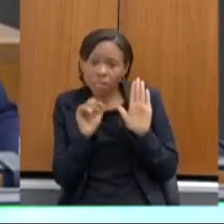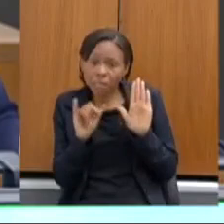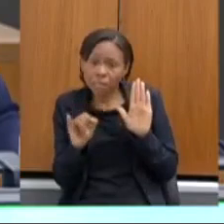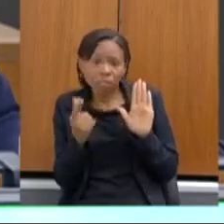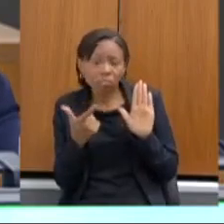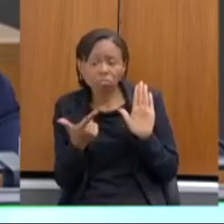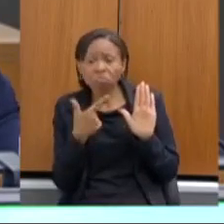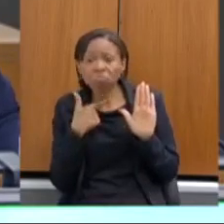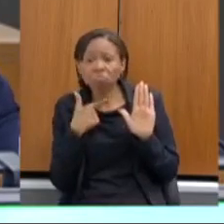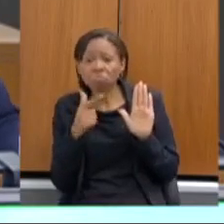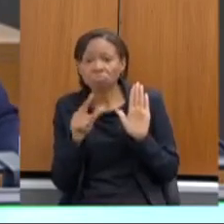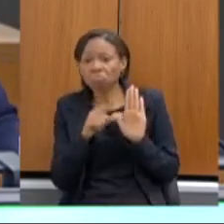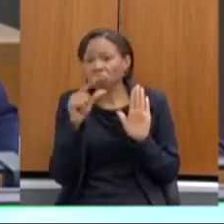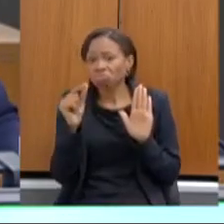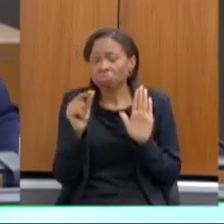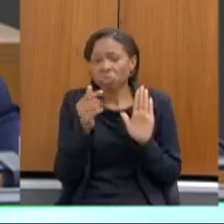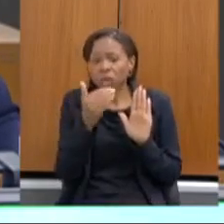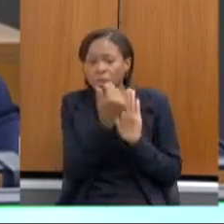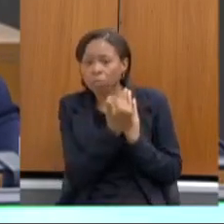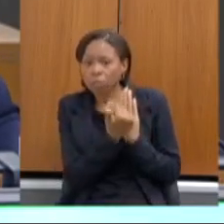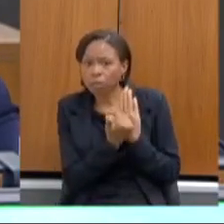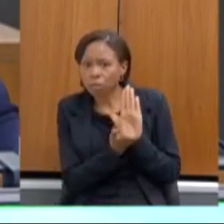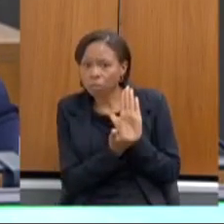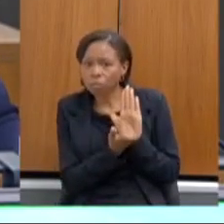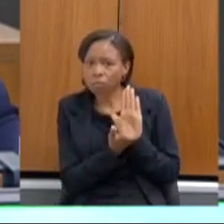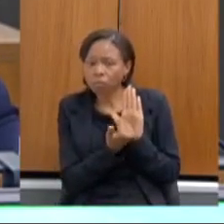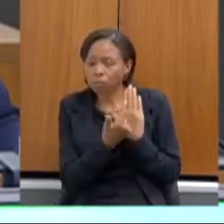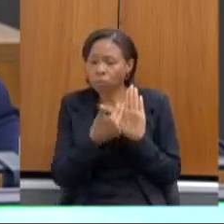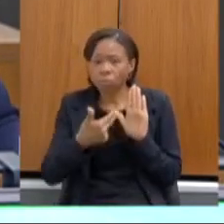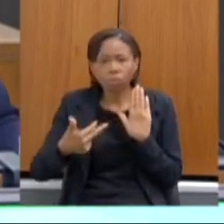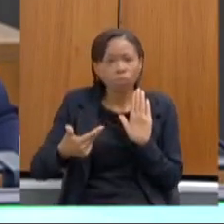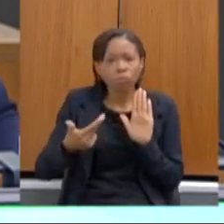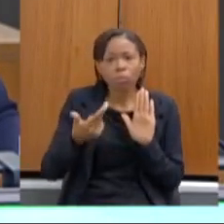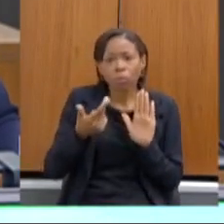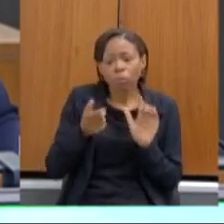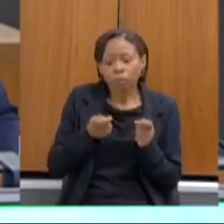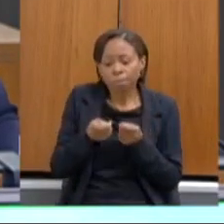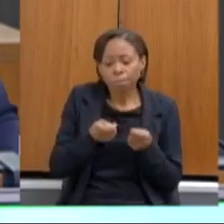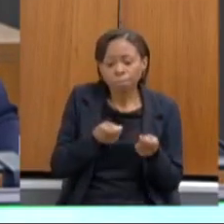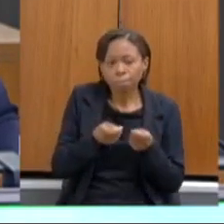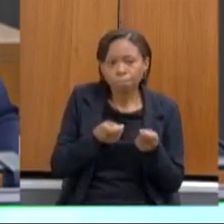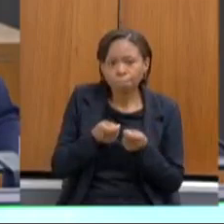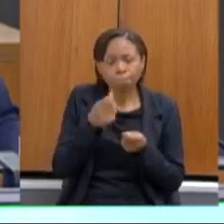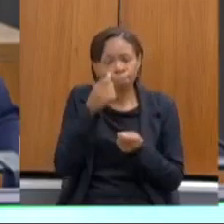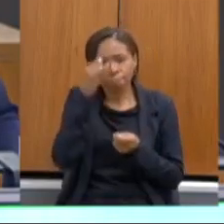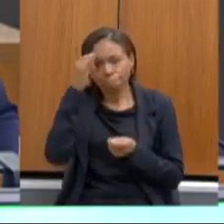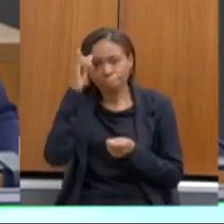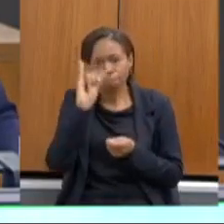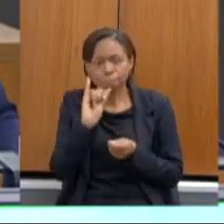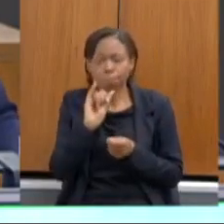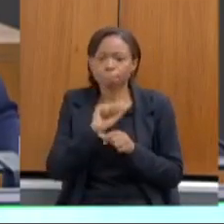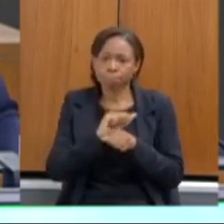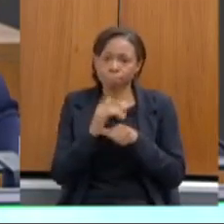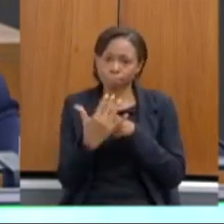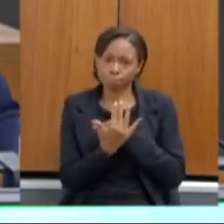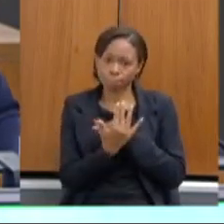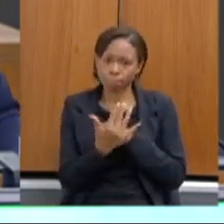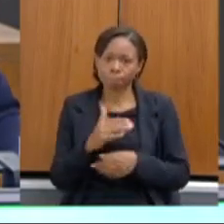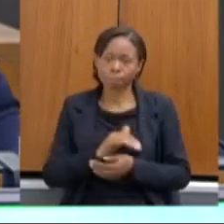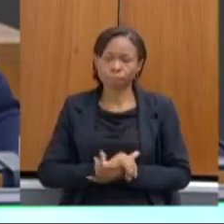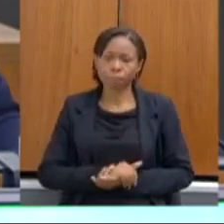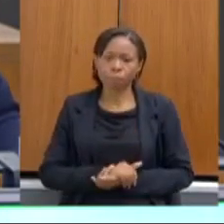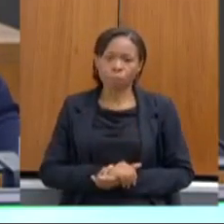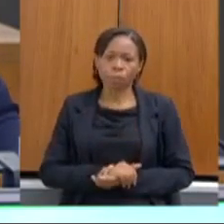melhores padrões as melhores boas práticas de controle e prevenção à pandemia